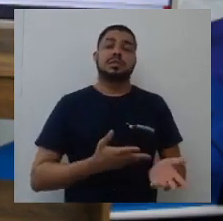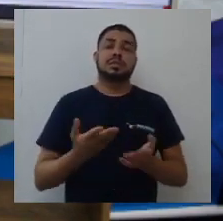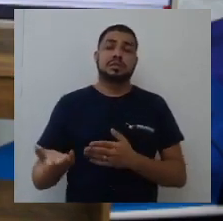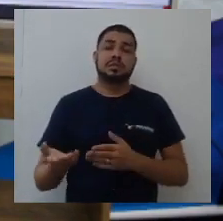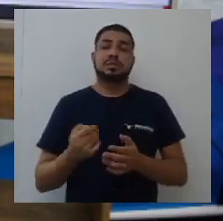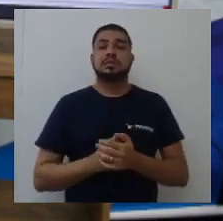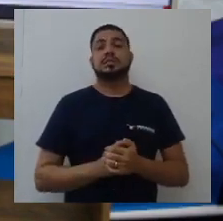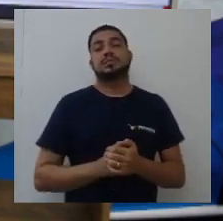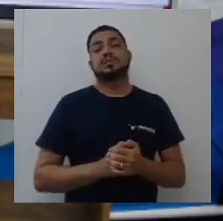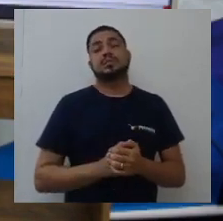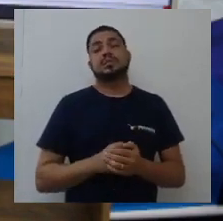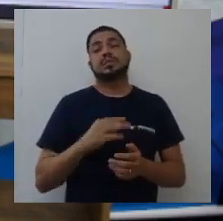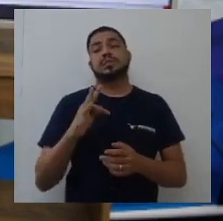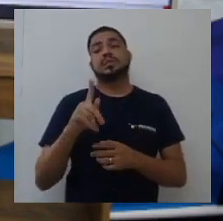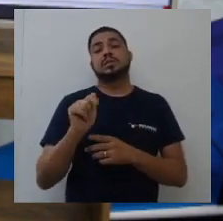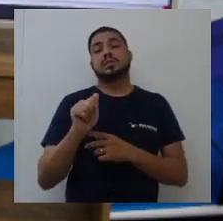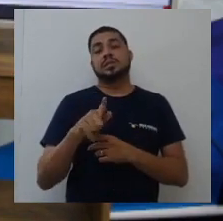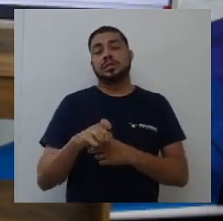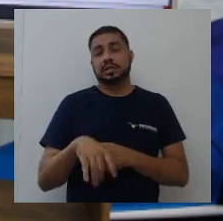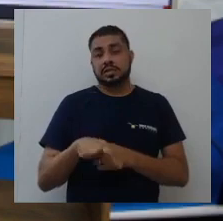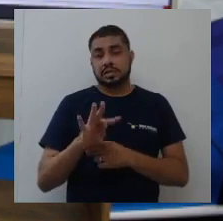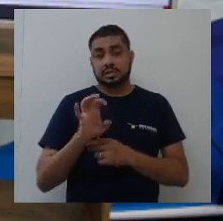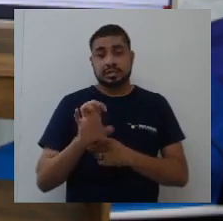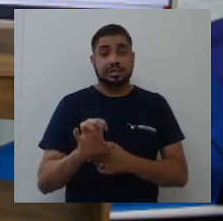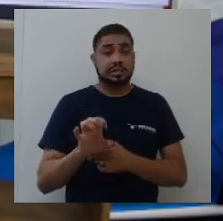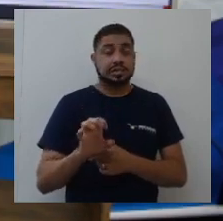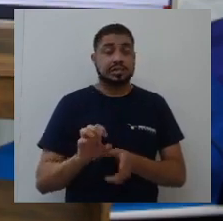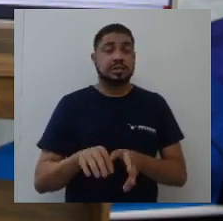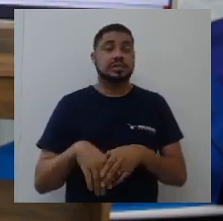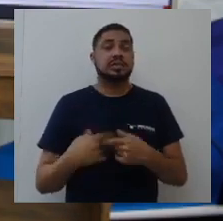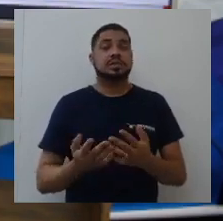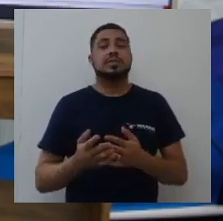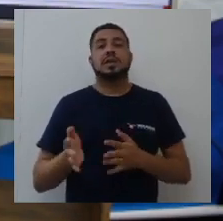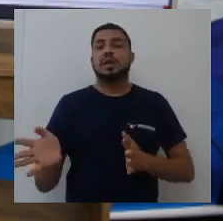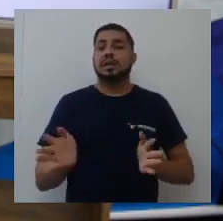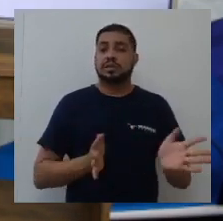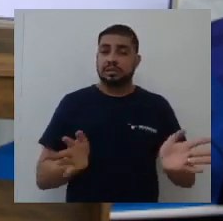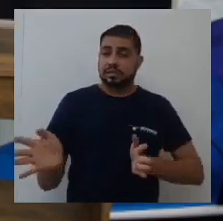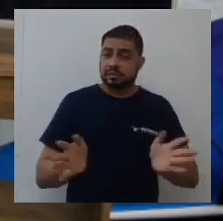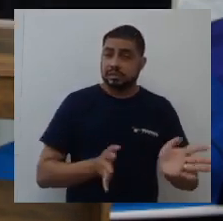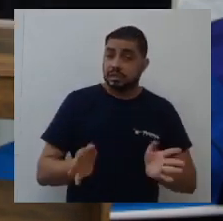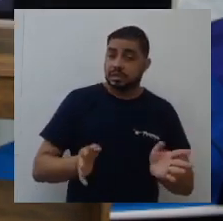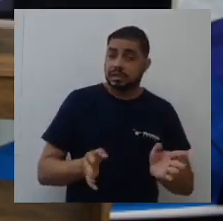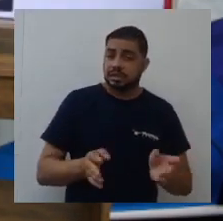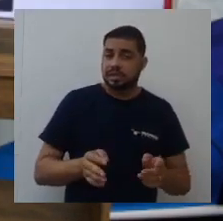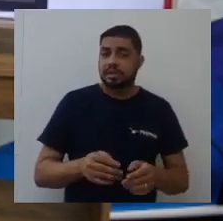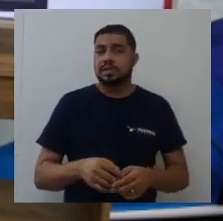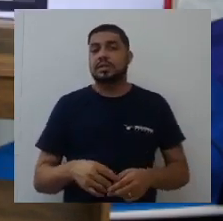uma questão de tangente, beleza? Então, a acessibilidade tem a